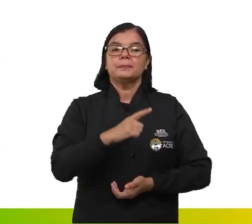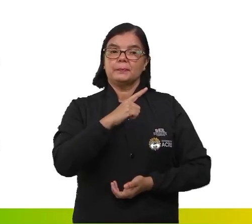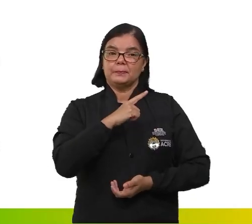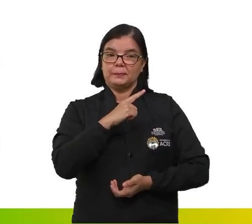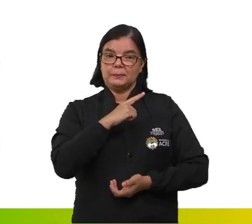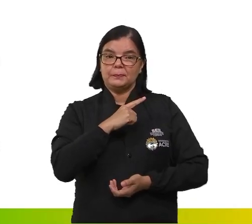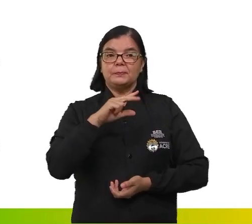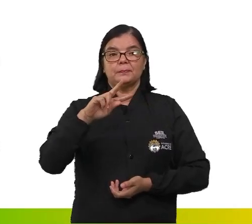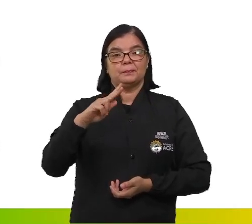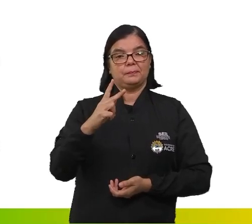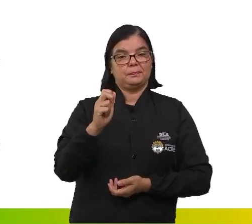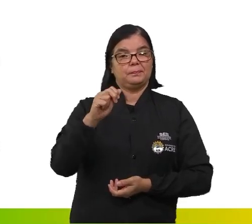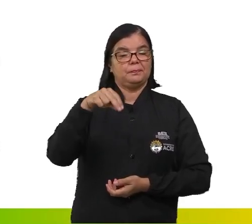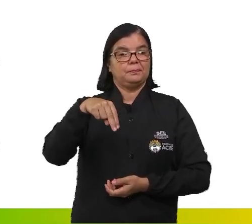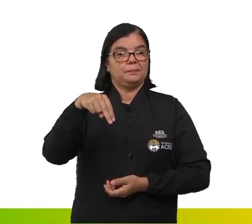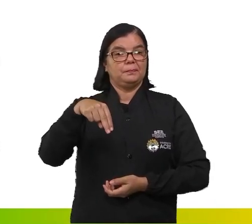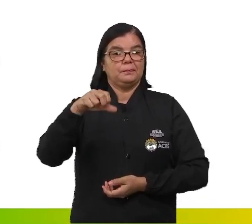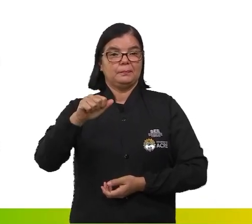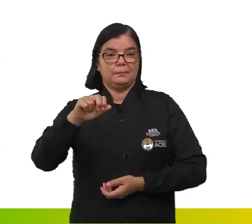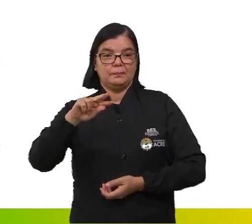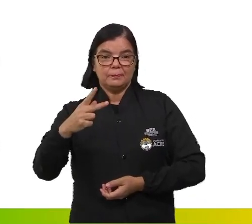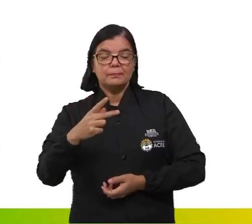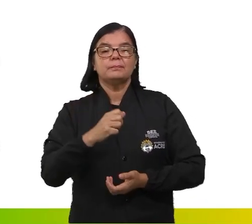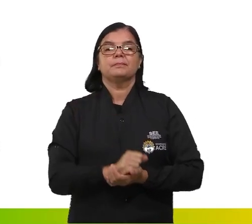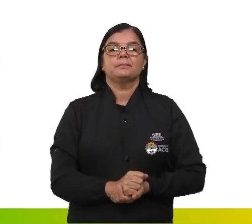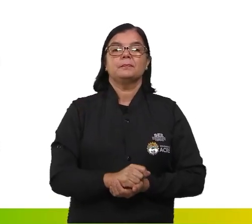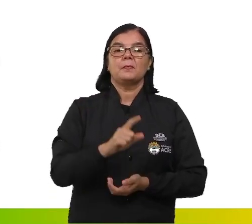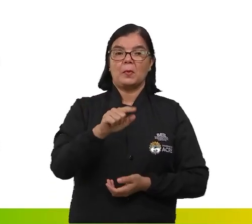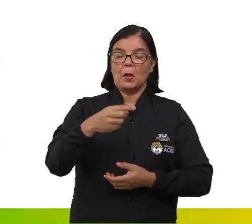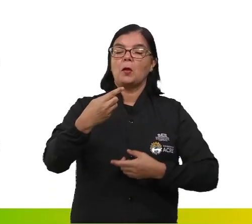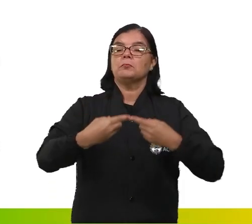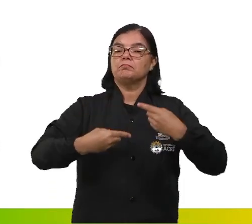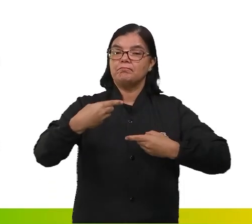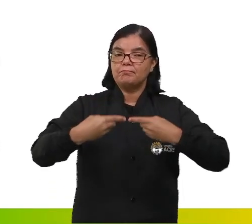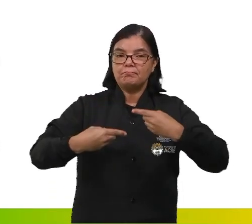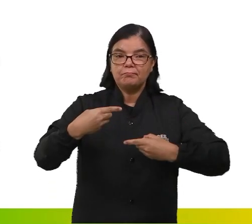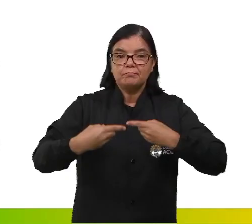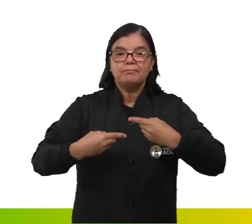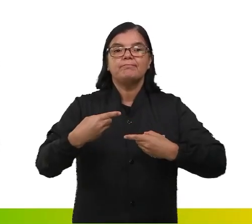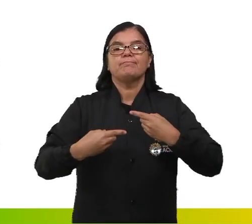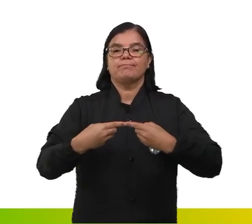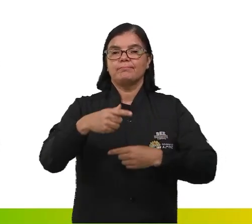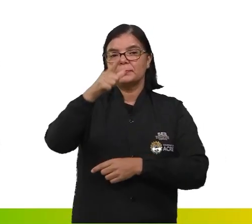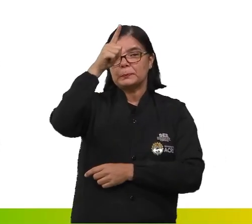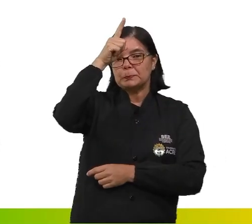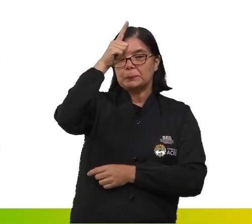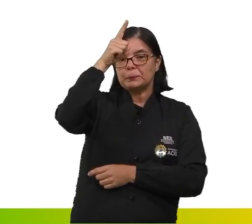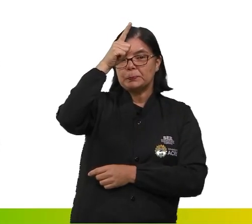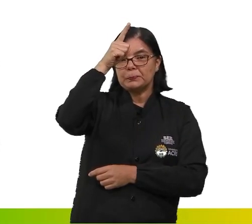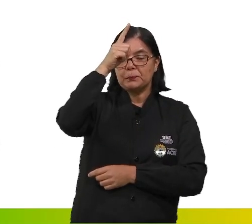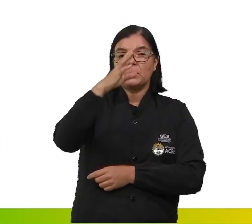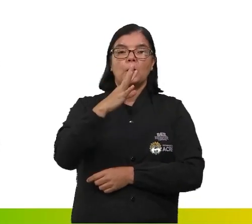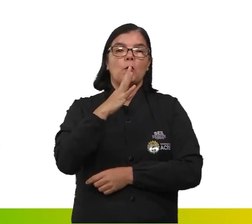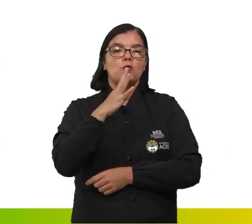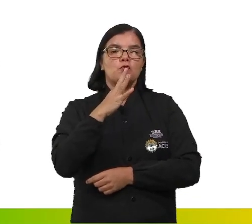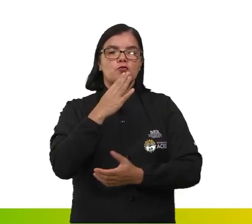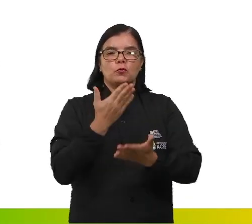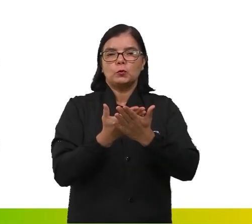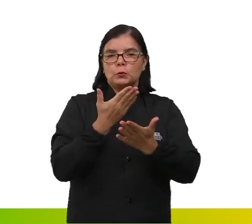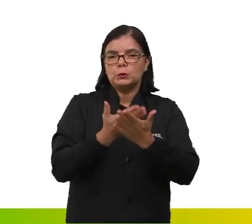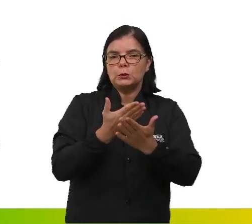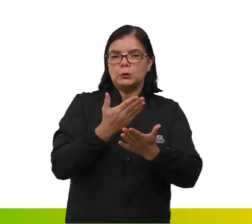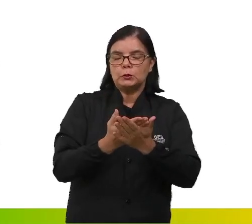continuidade, nós temos figuras como a Hannah Arendt, né? Ela é uma filósofa alemã que viveu aí o período